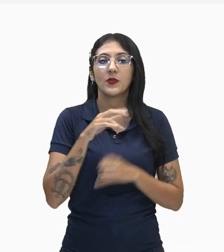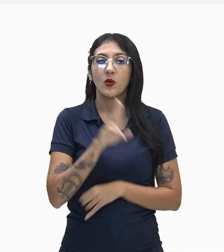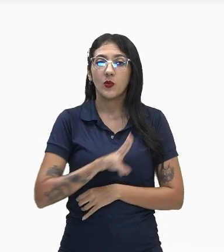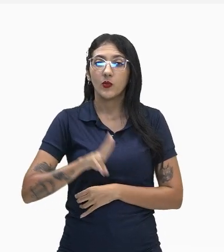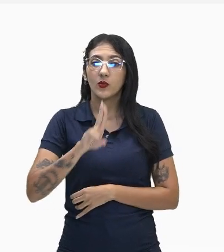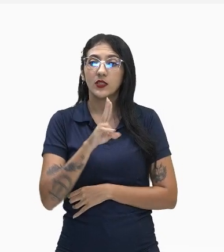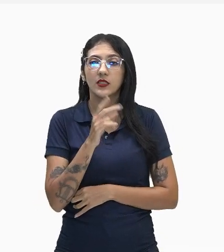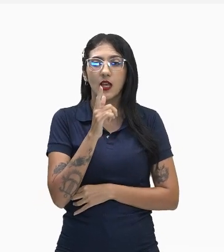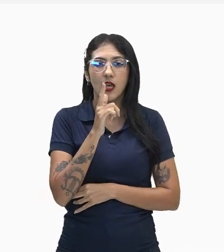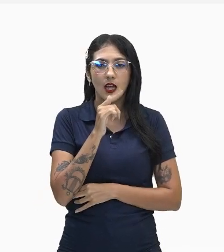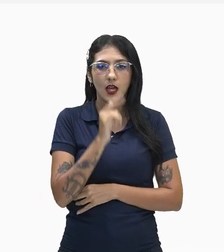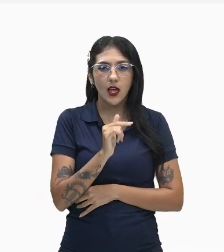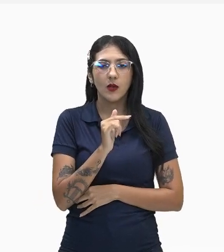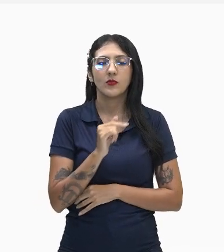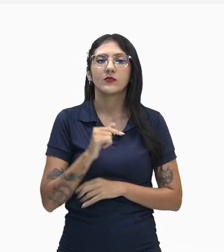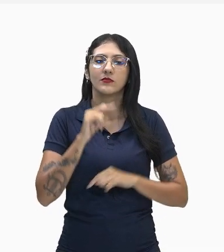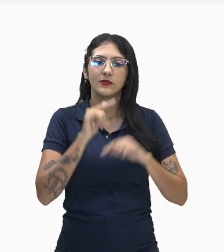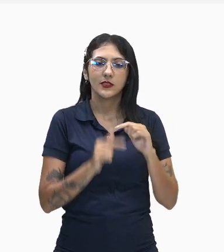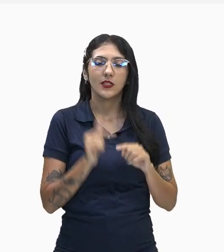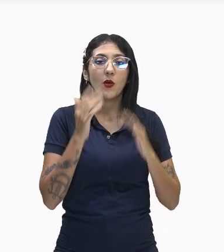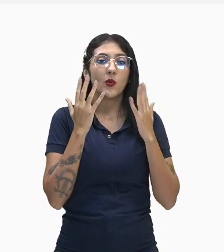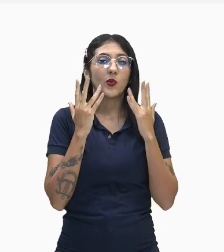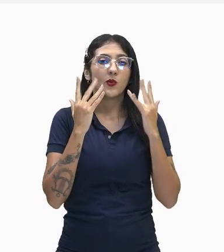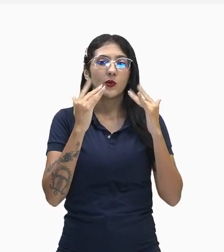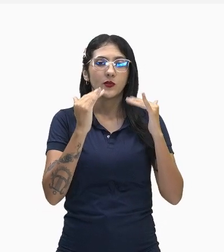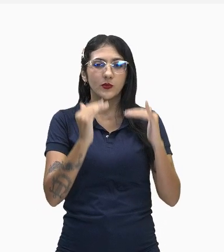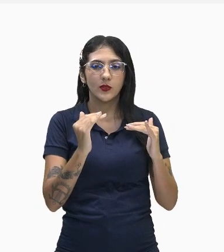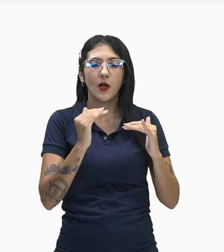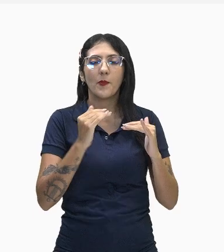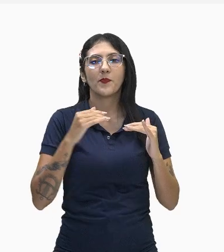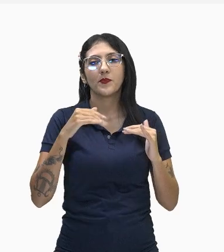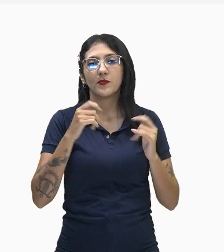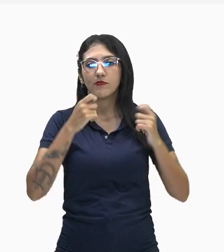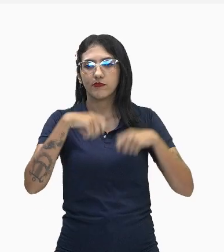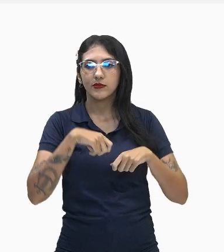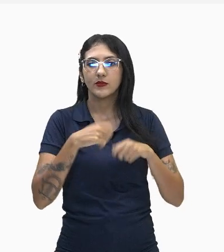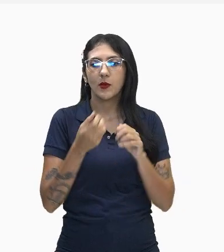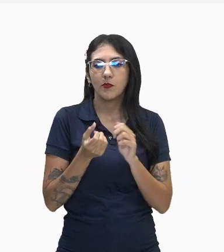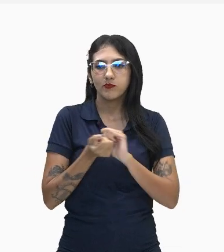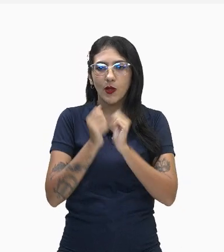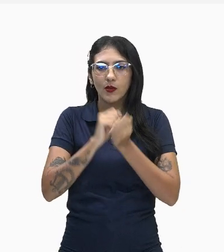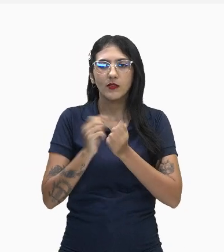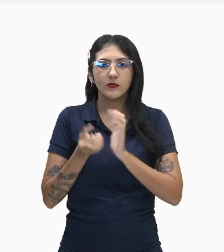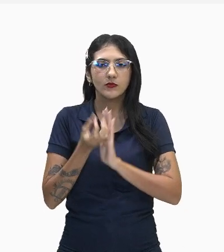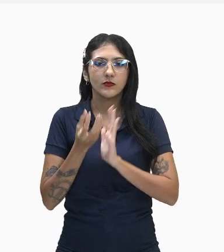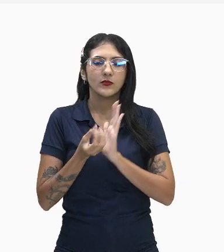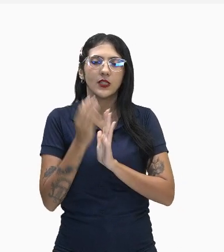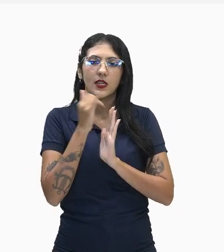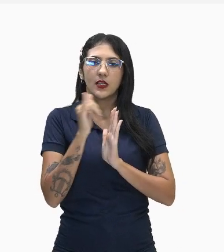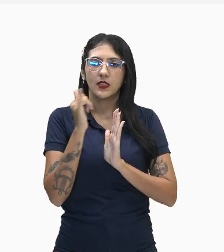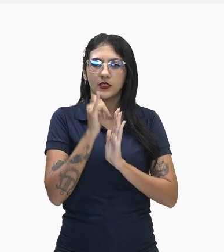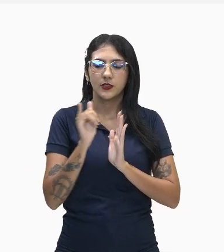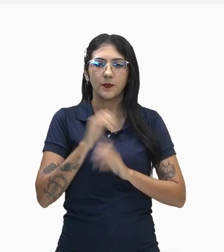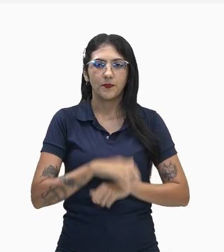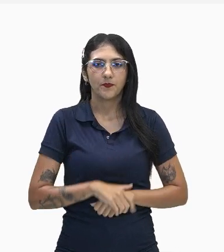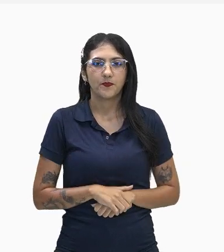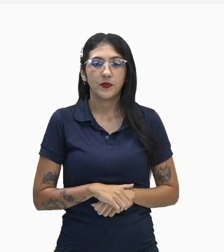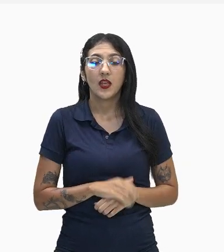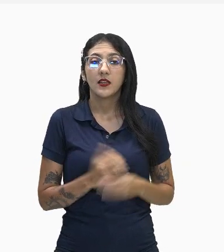como recurso natural, como combustível natural que vai gerar energia. Então, ela é uma forma de